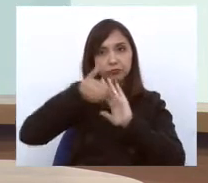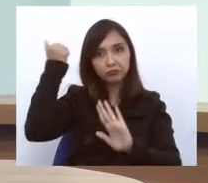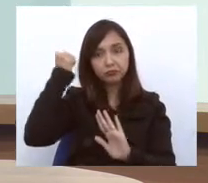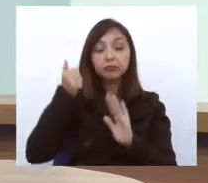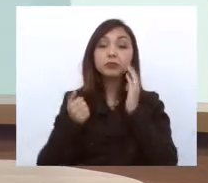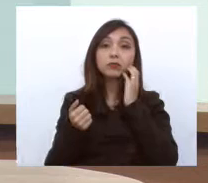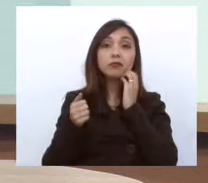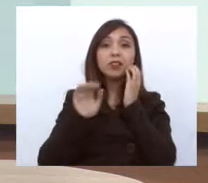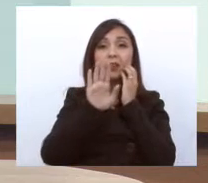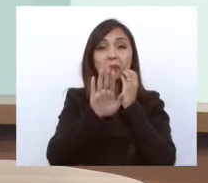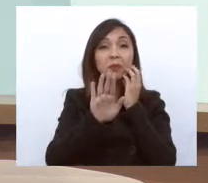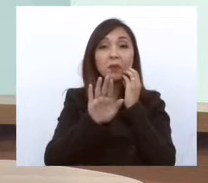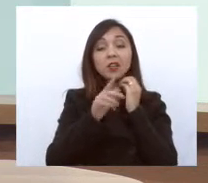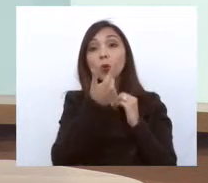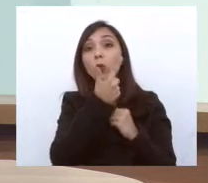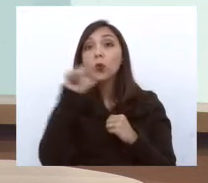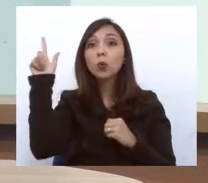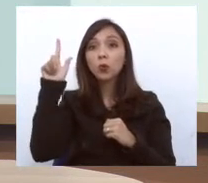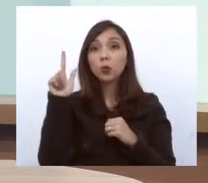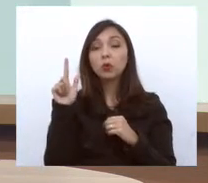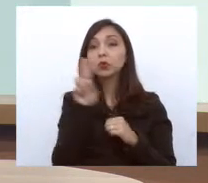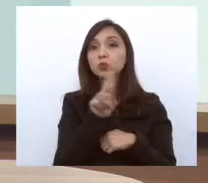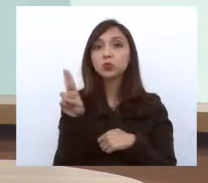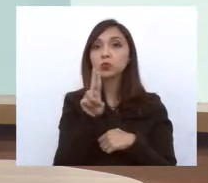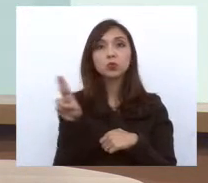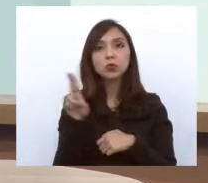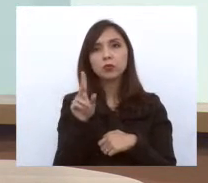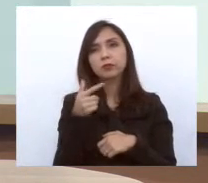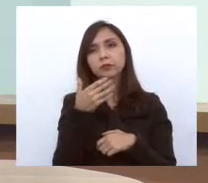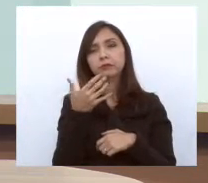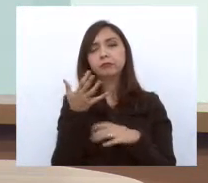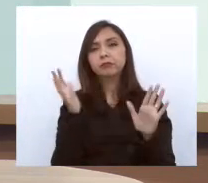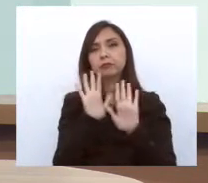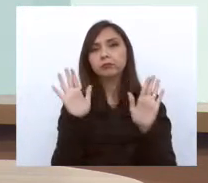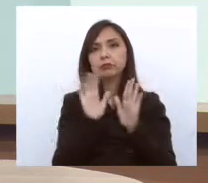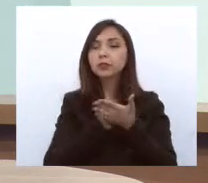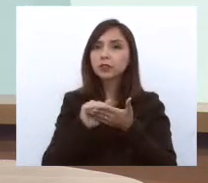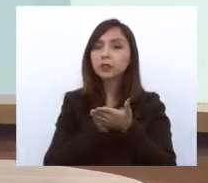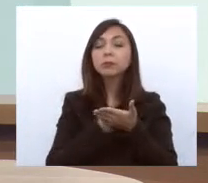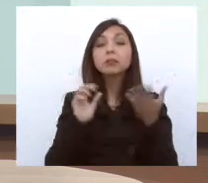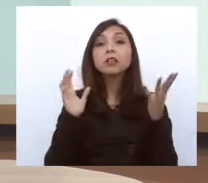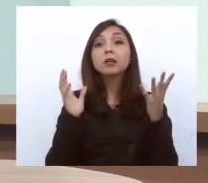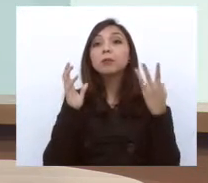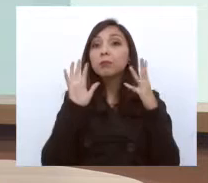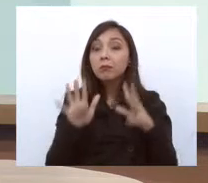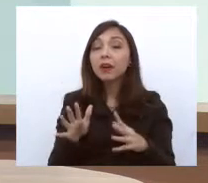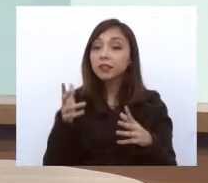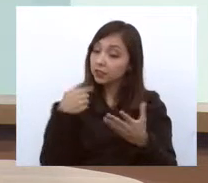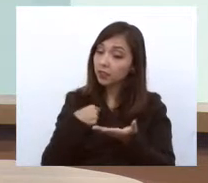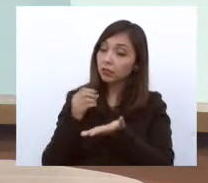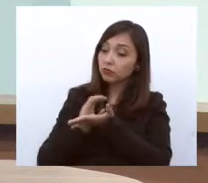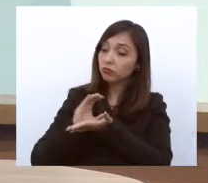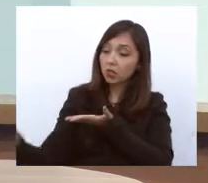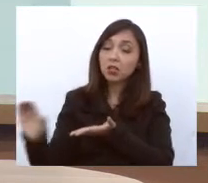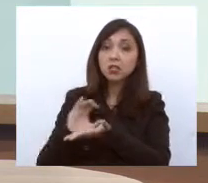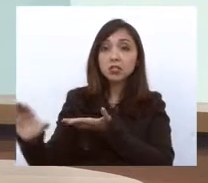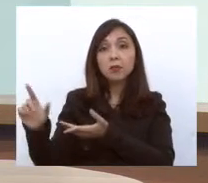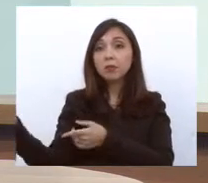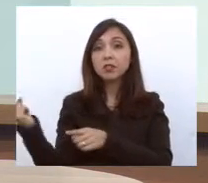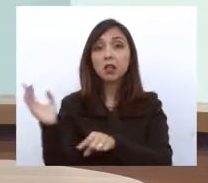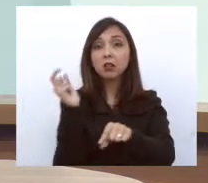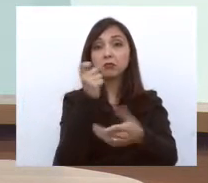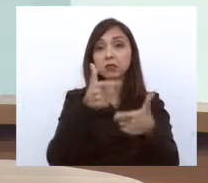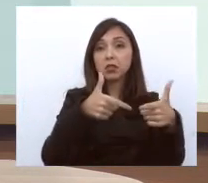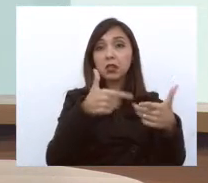mas eu não consigo ver outro nome. Realmente está muito escura a cidade e ela recebe pelo trabalho que ela não presta. Então amanhã eu